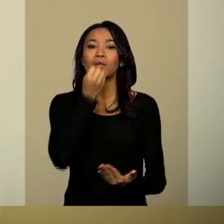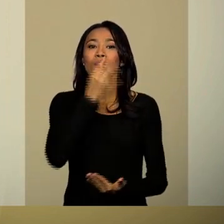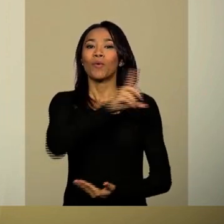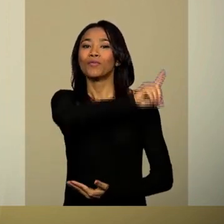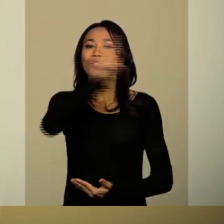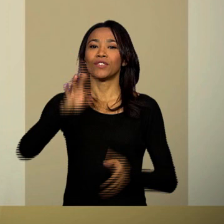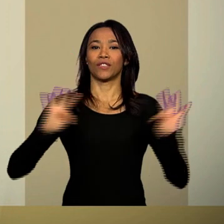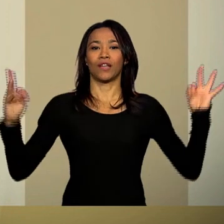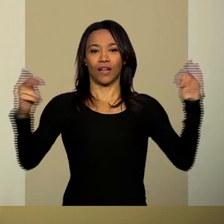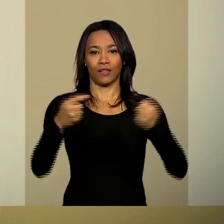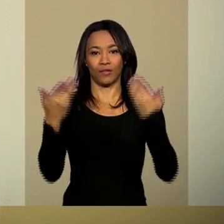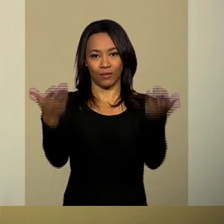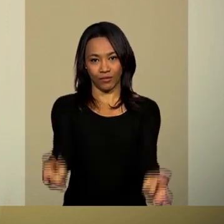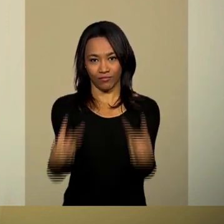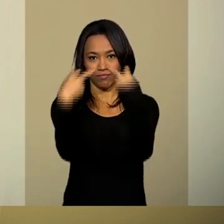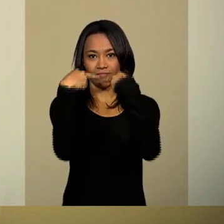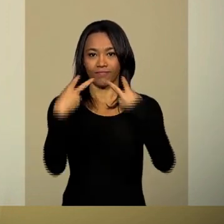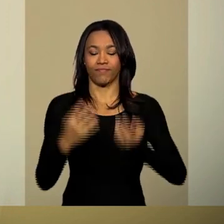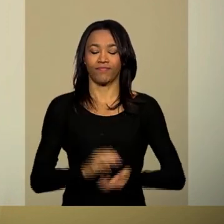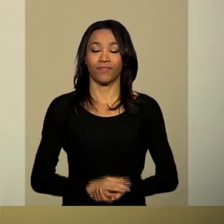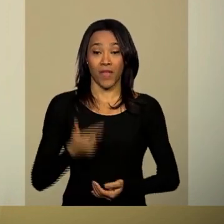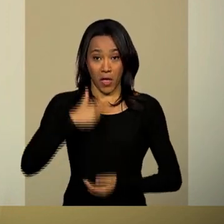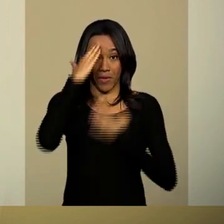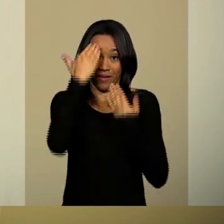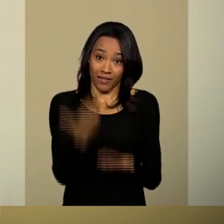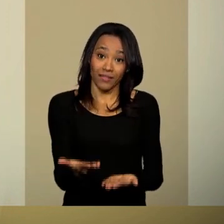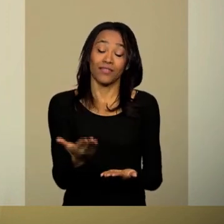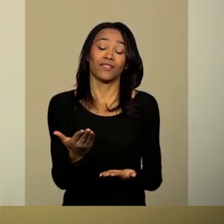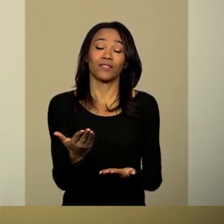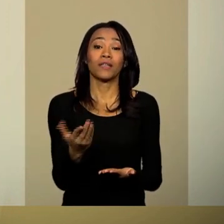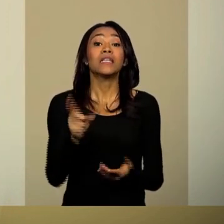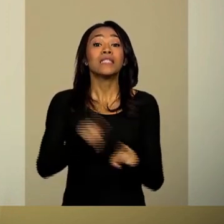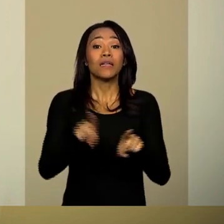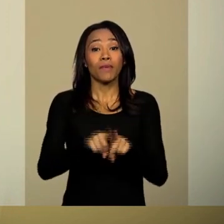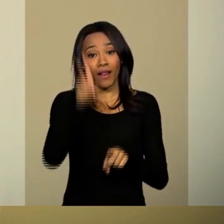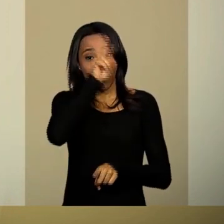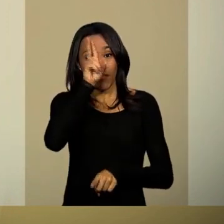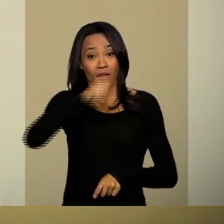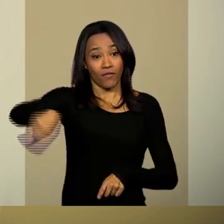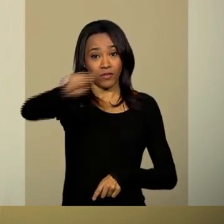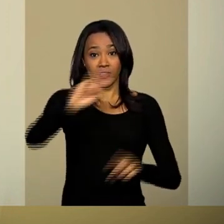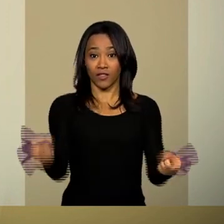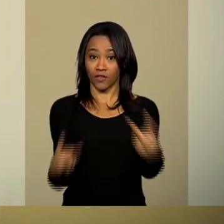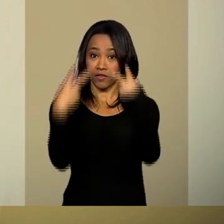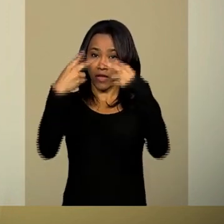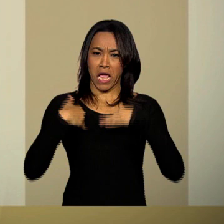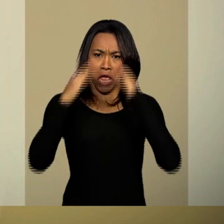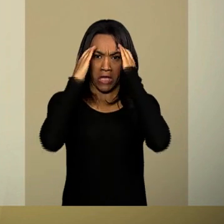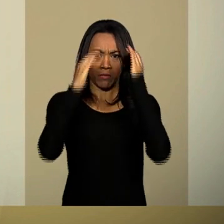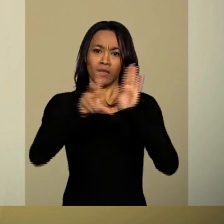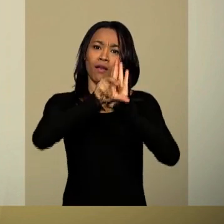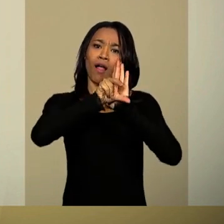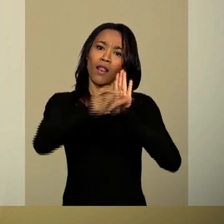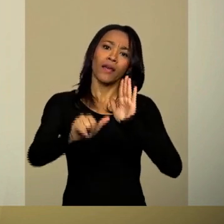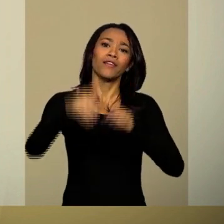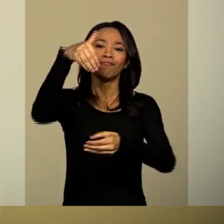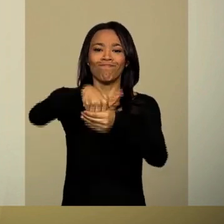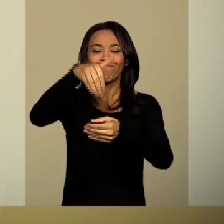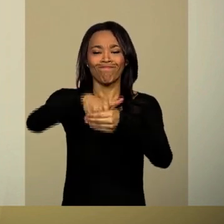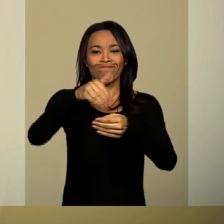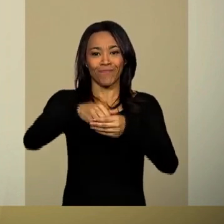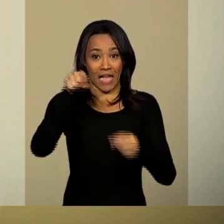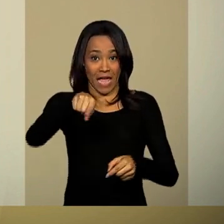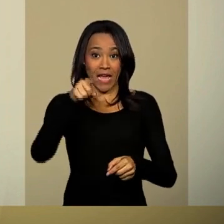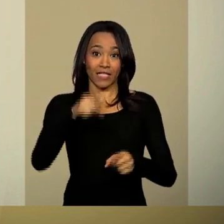um bom dia a todos os nossos ouvintes Eu que agradeço presidenta quero lembrar aos nossos ouvintes que em respeito à legislação eleitoral o café com a